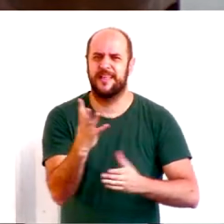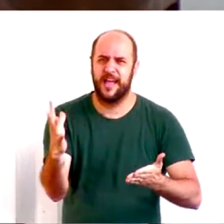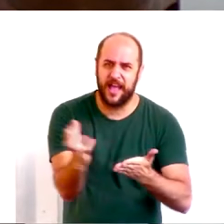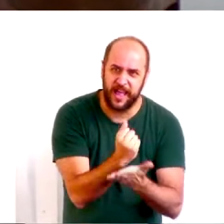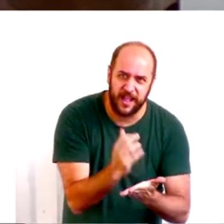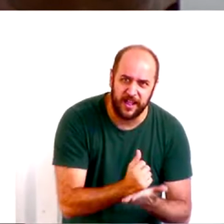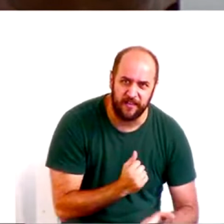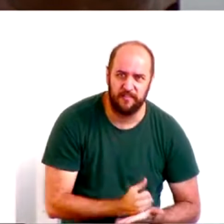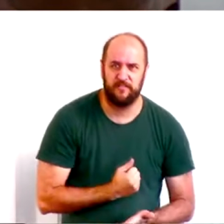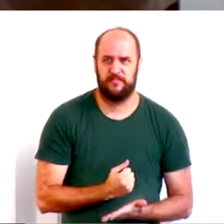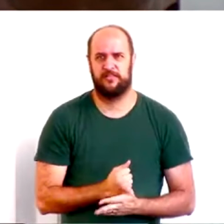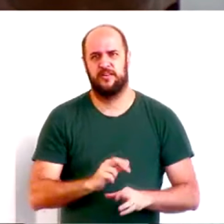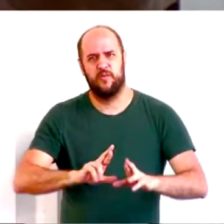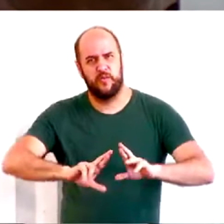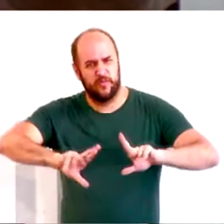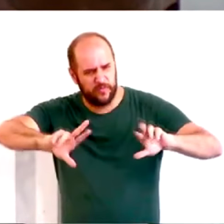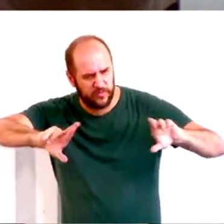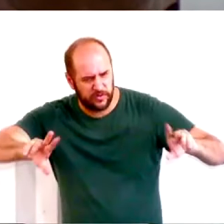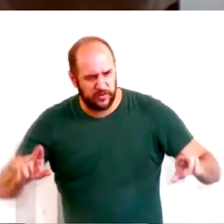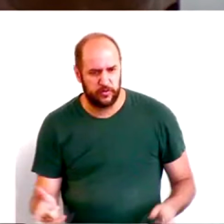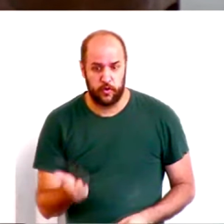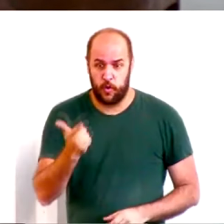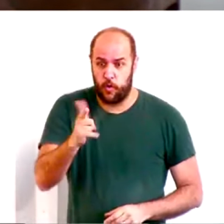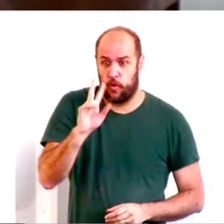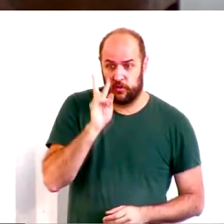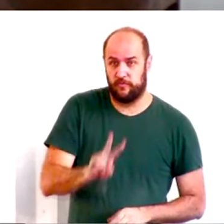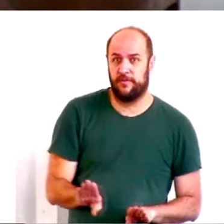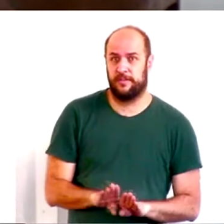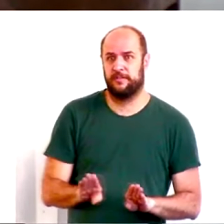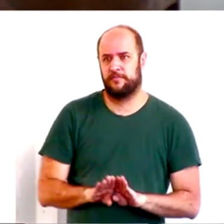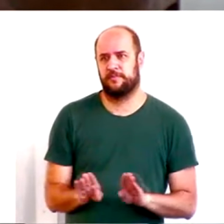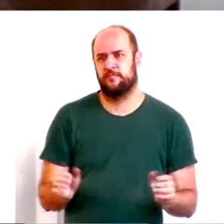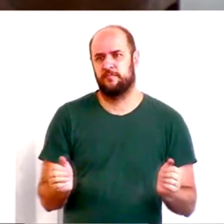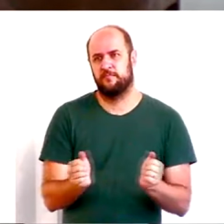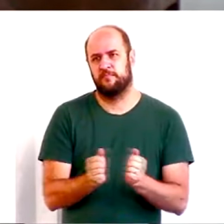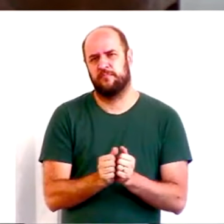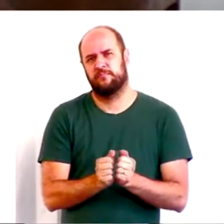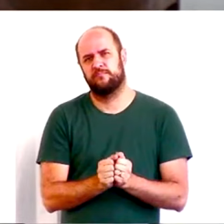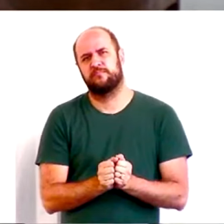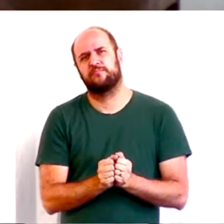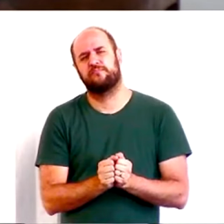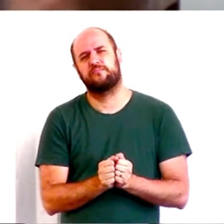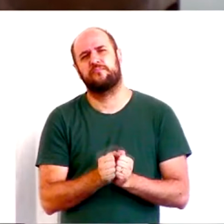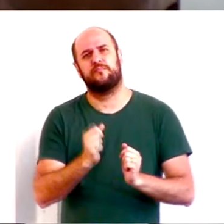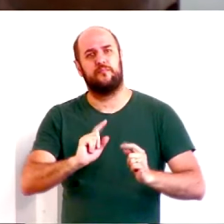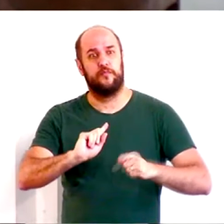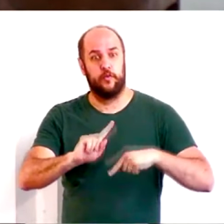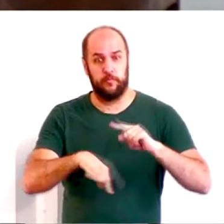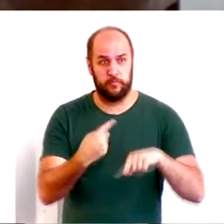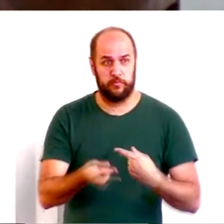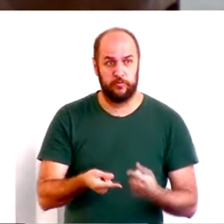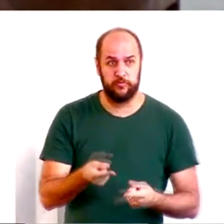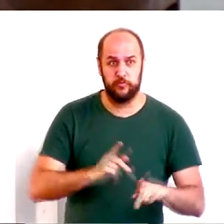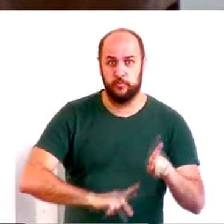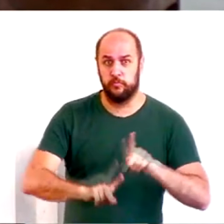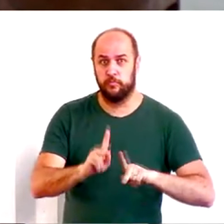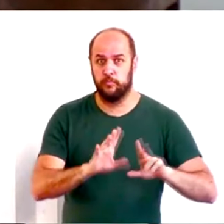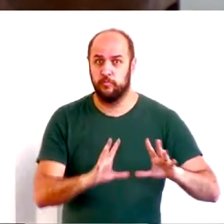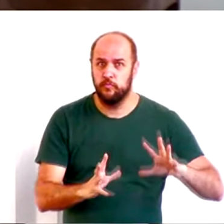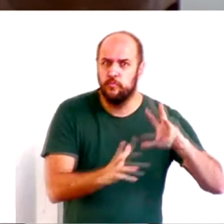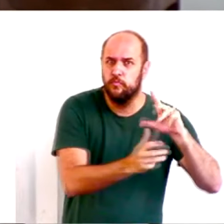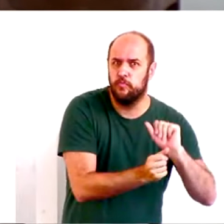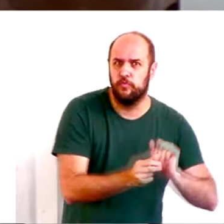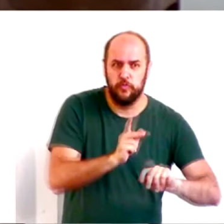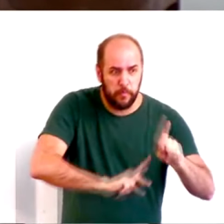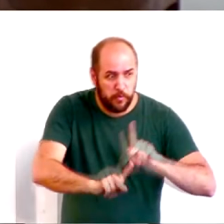vinham os outros serem muito prósperos agora eles eram os prósperos de todo o mundo o